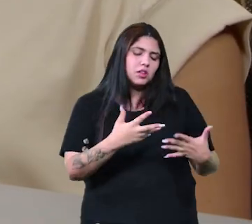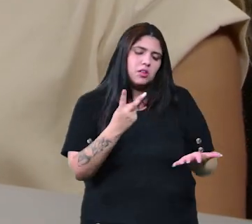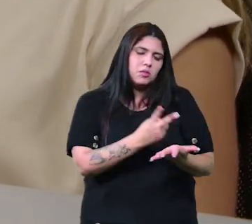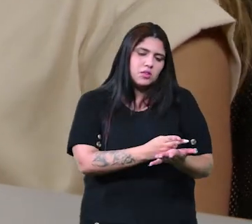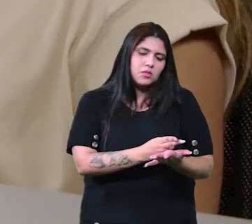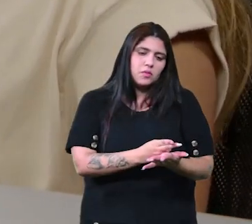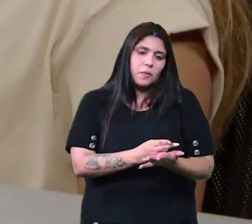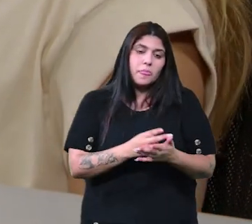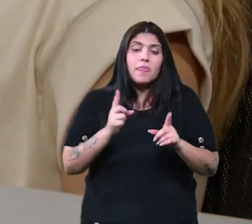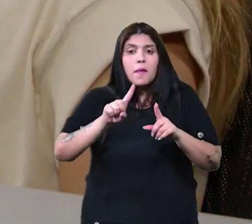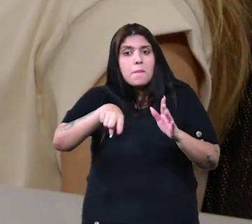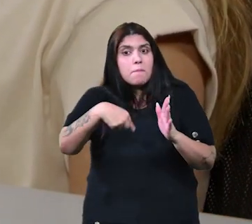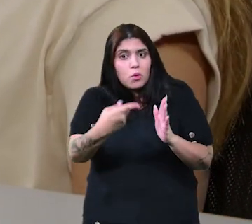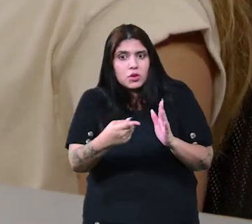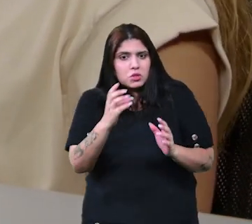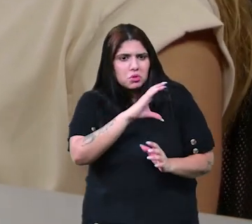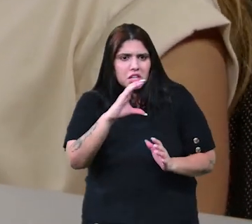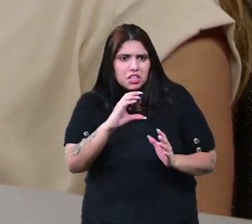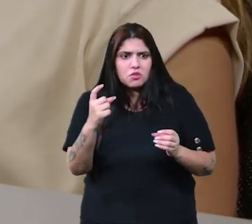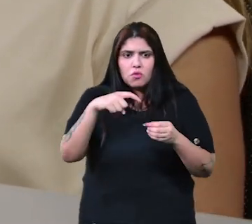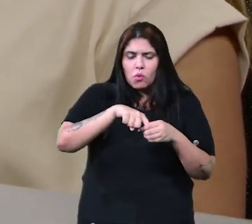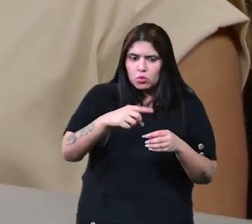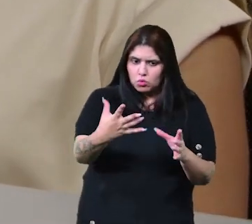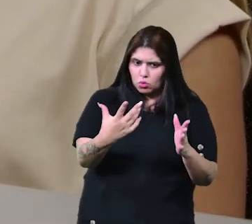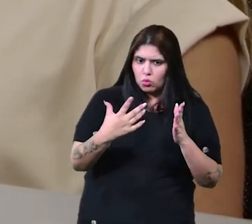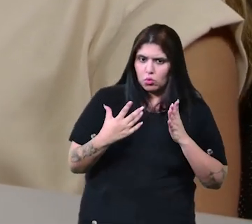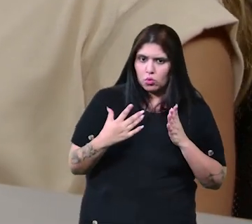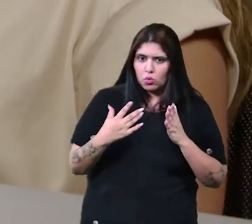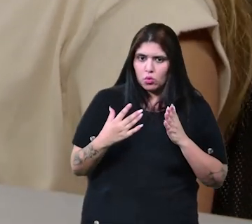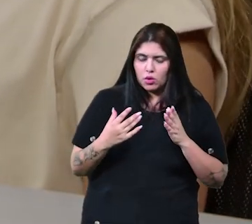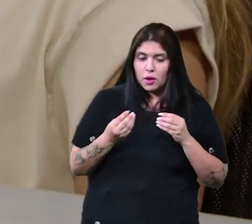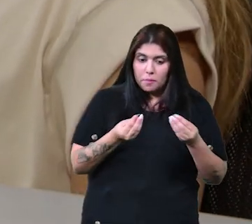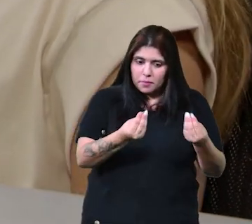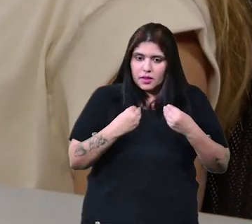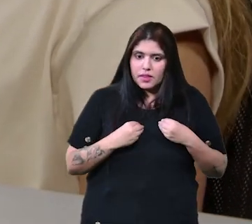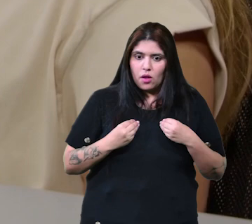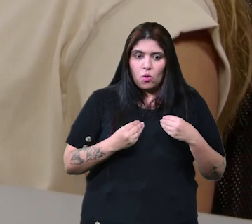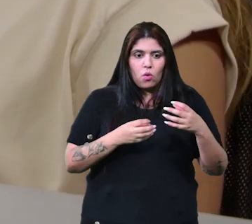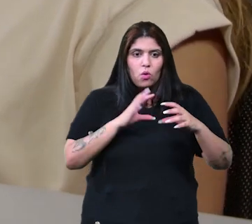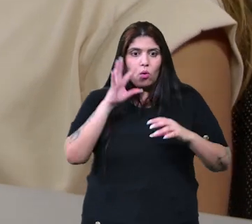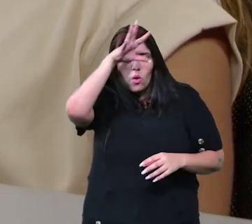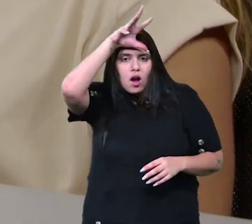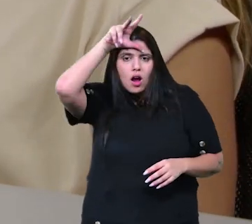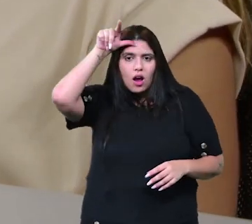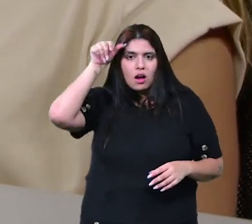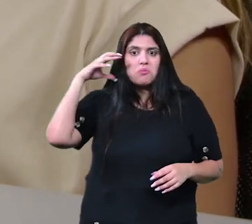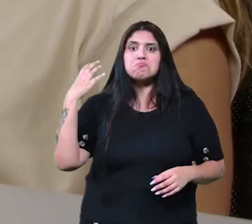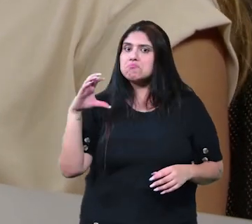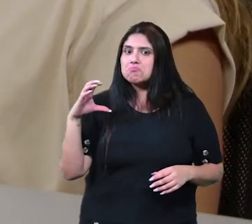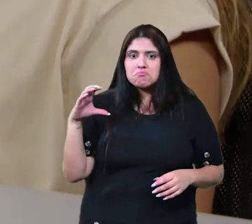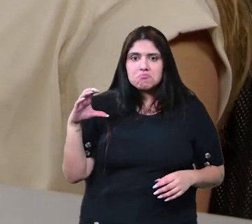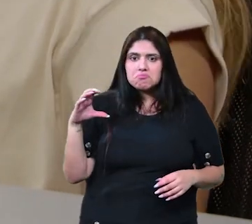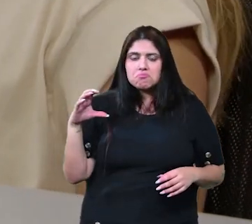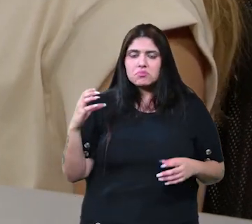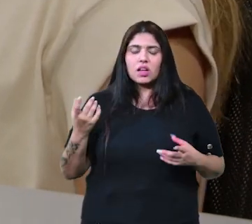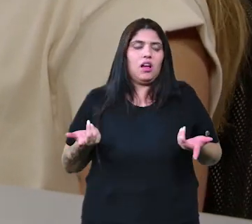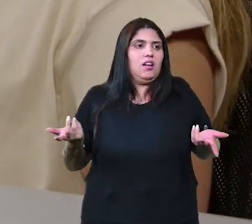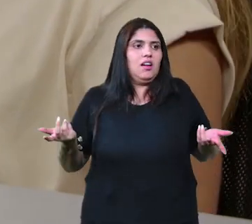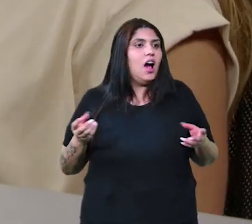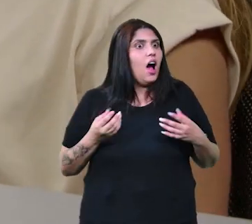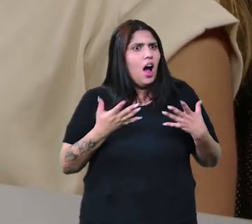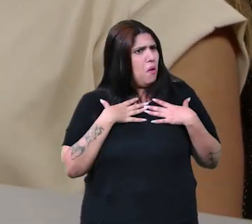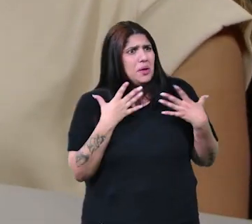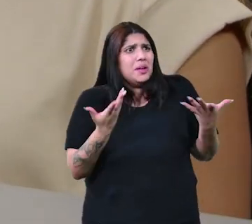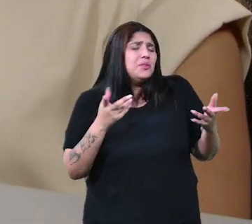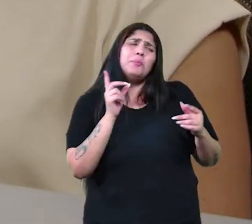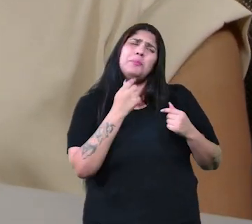com uma Coca-Cola. Aí eu, não precisa, obrigada. Ele, não, mas você foi tão gentil, você não precisava ter me dado essa informação. Se brincar,